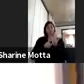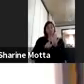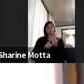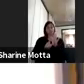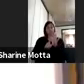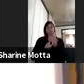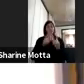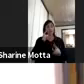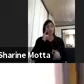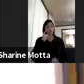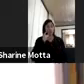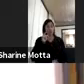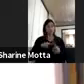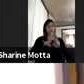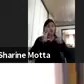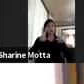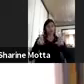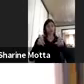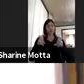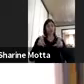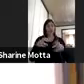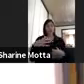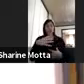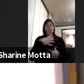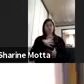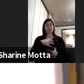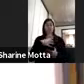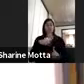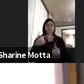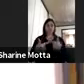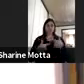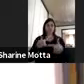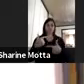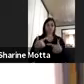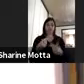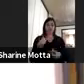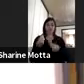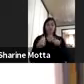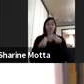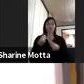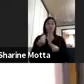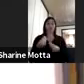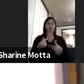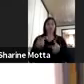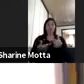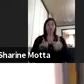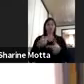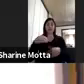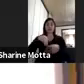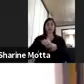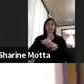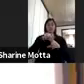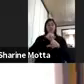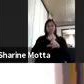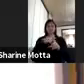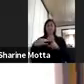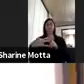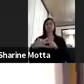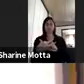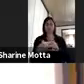que são os costumes arraigados e a tolerância social que nós temos para várias práticas de degradação no